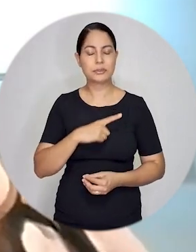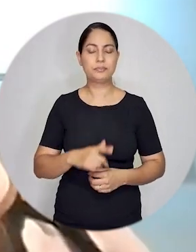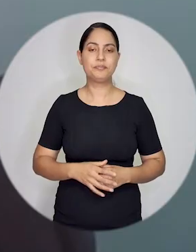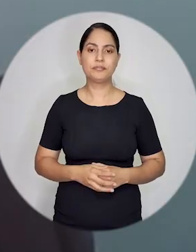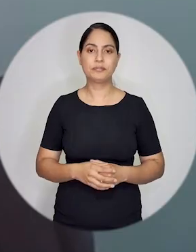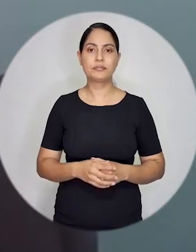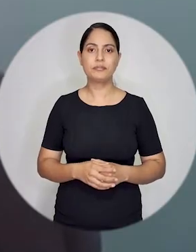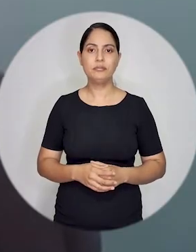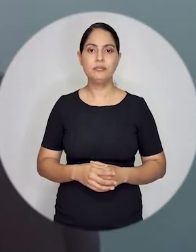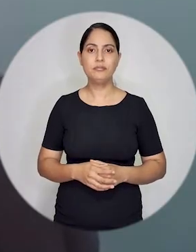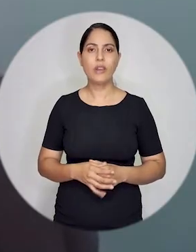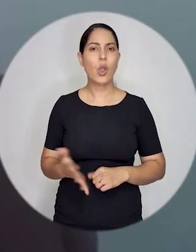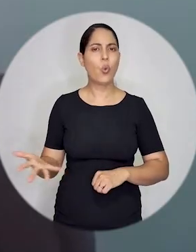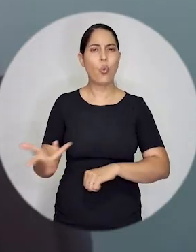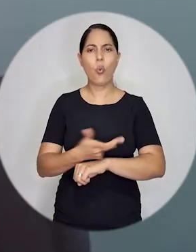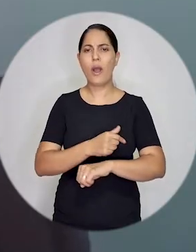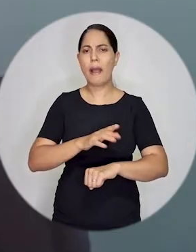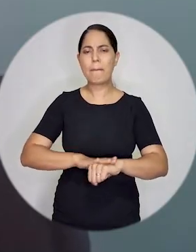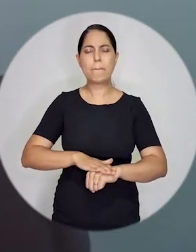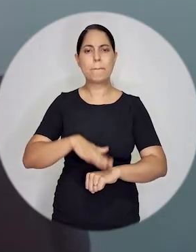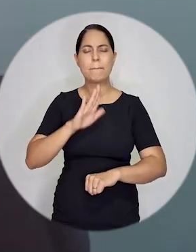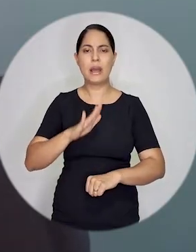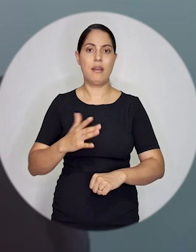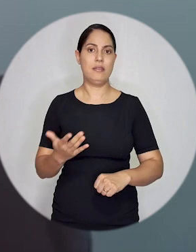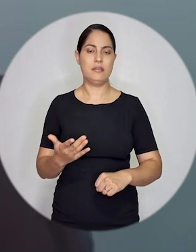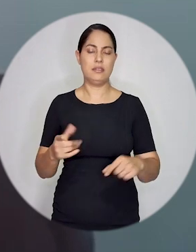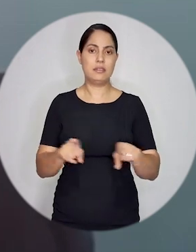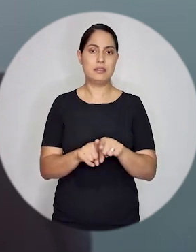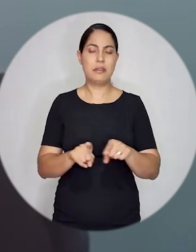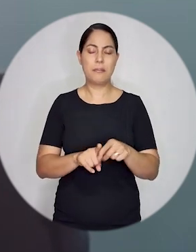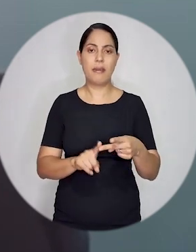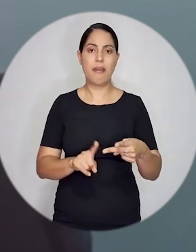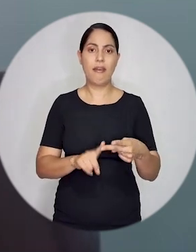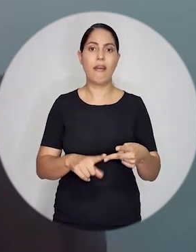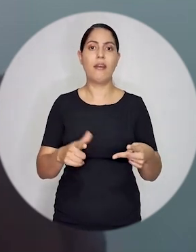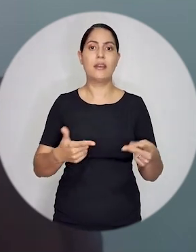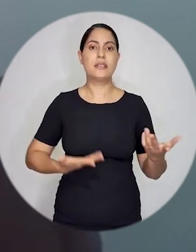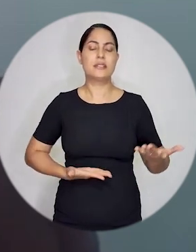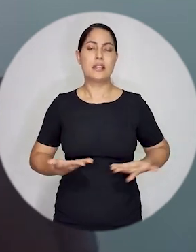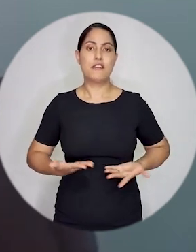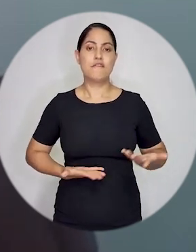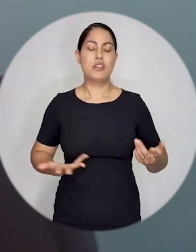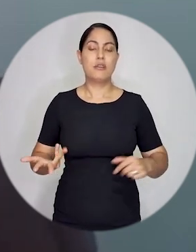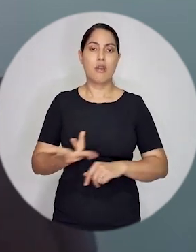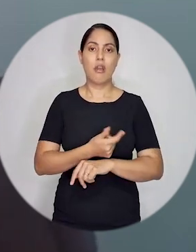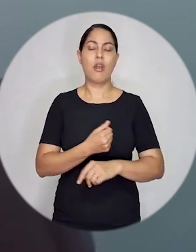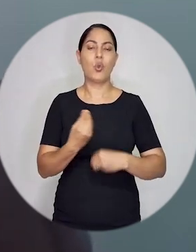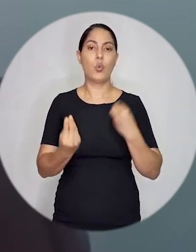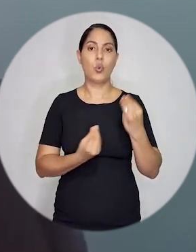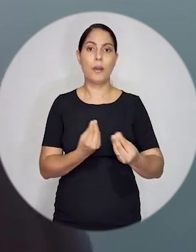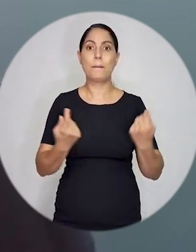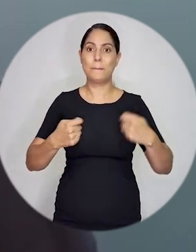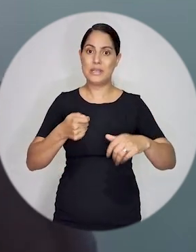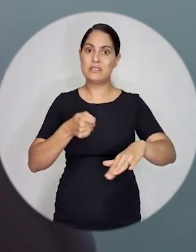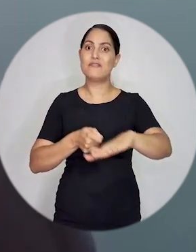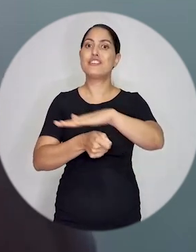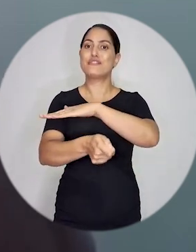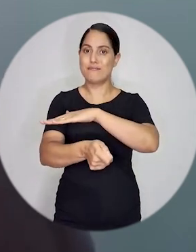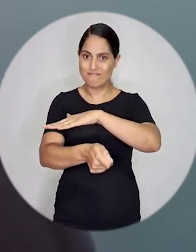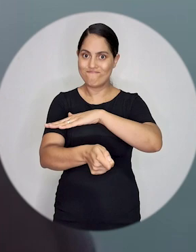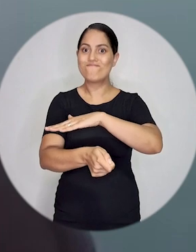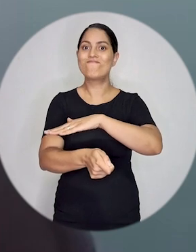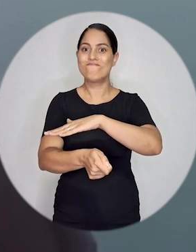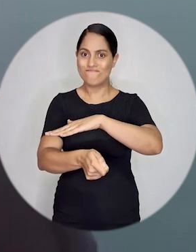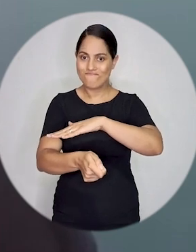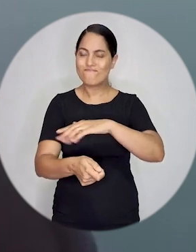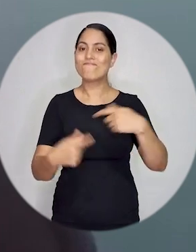representar. A melhor qualidade, a perenidade, né, não intermitência, a melhor entrega desses serviços depende de